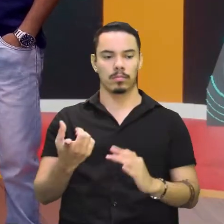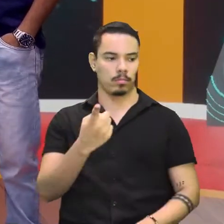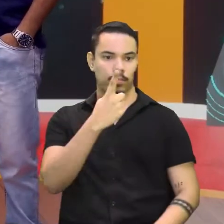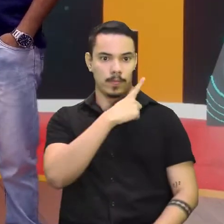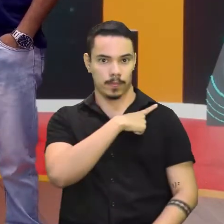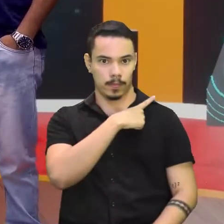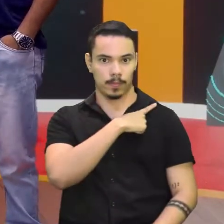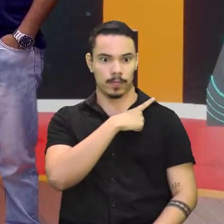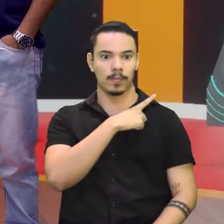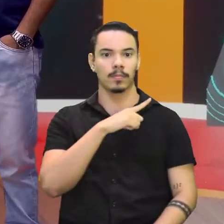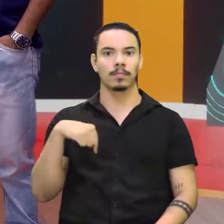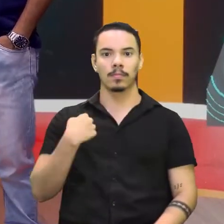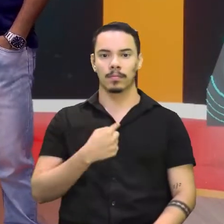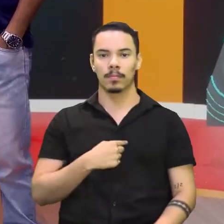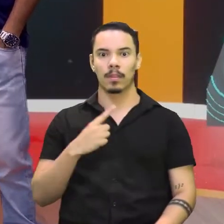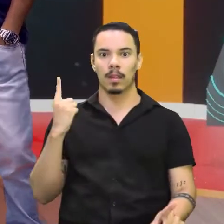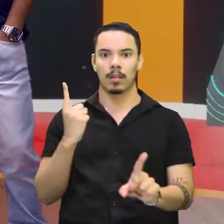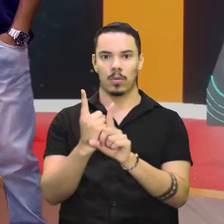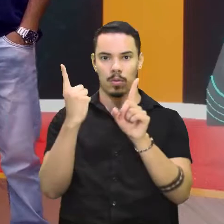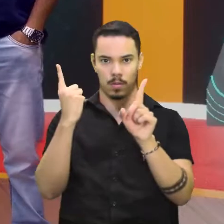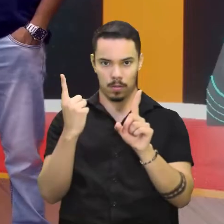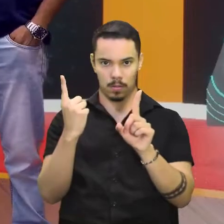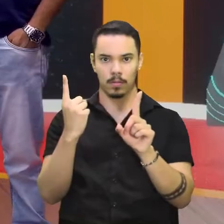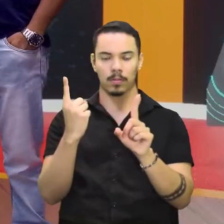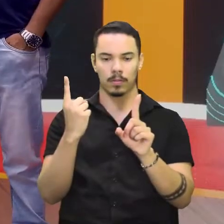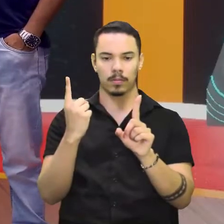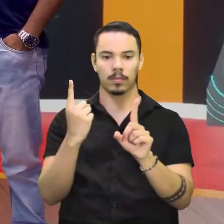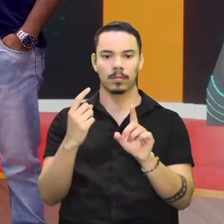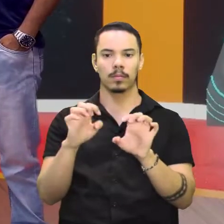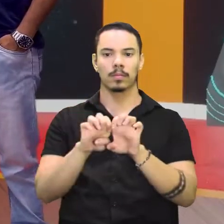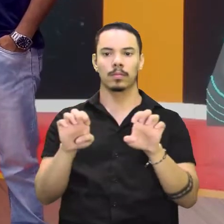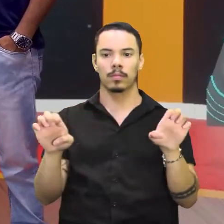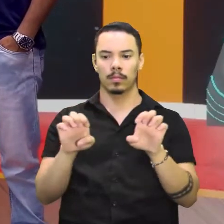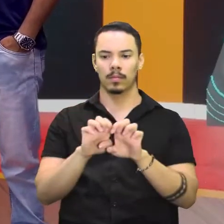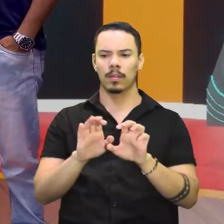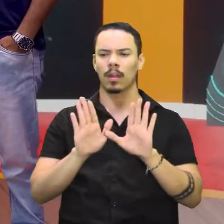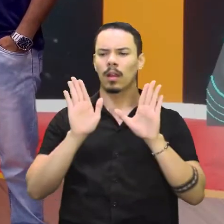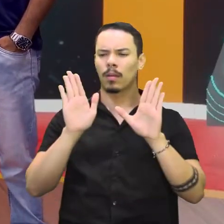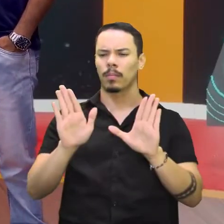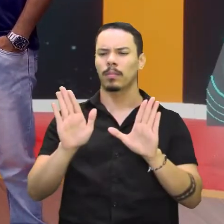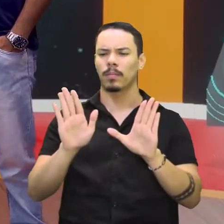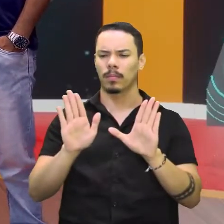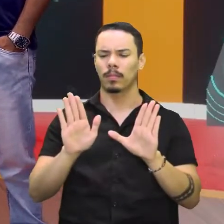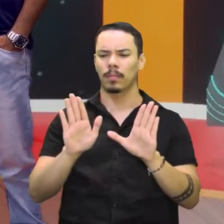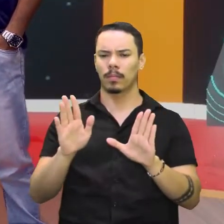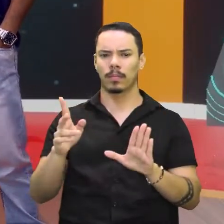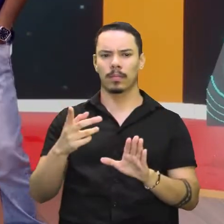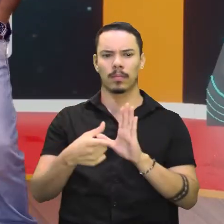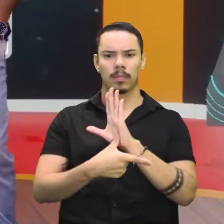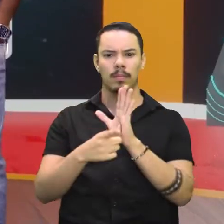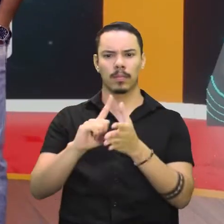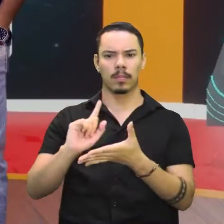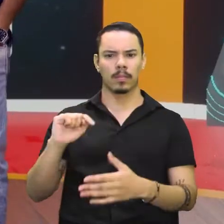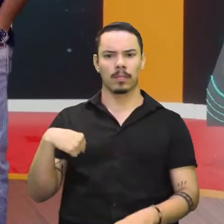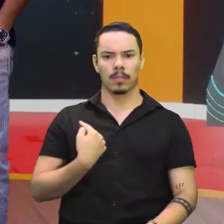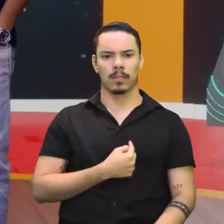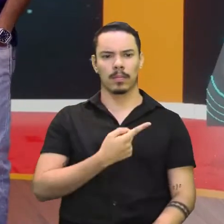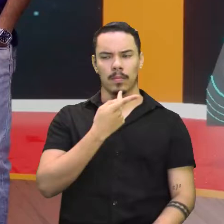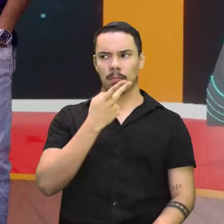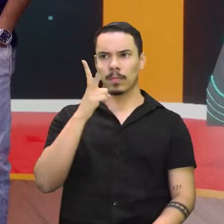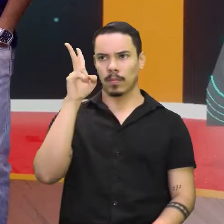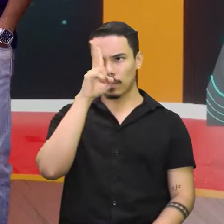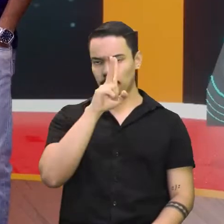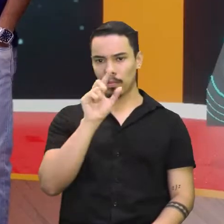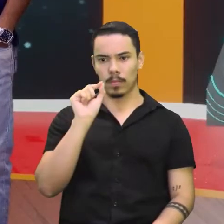trabalhava e achava a raiz das funções, não é? Das equações. Peraí. Lá nós chamávamos a raiz, lembramos,